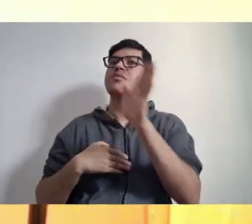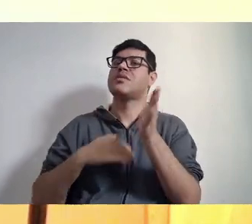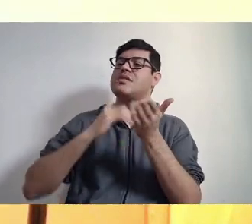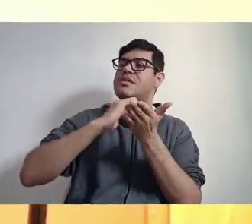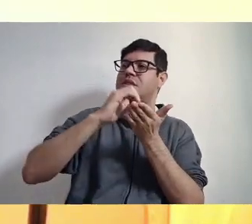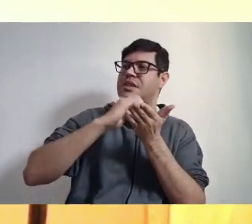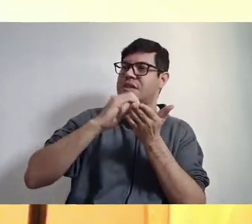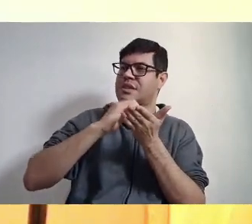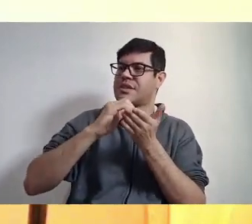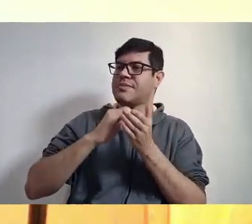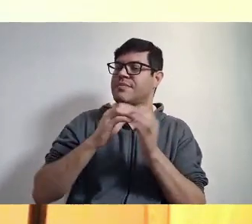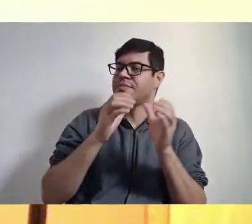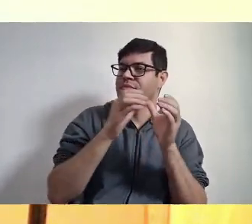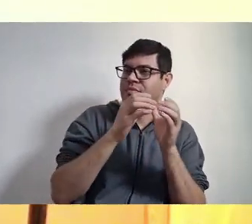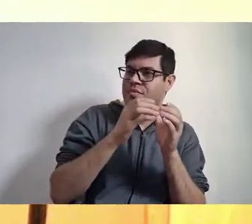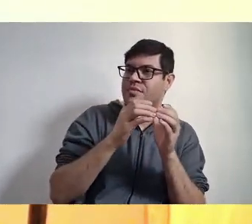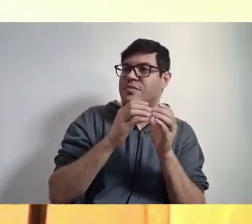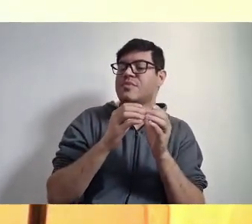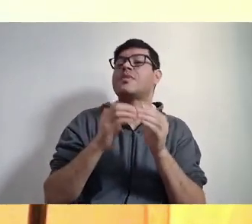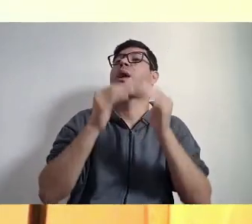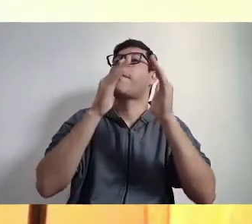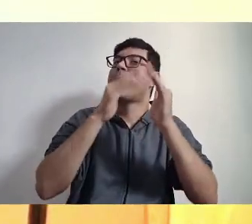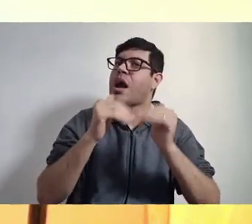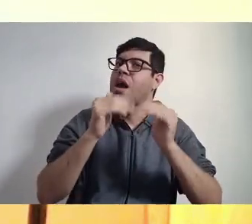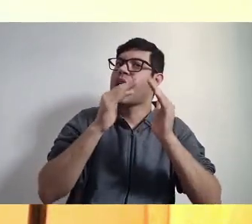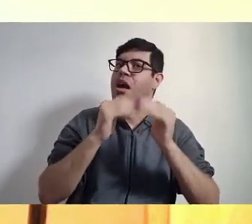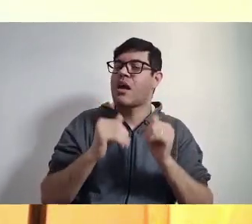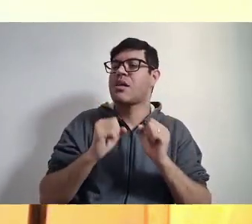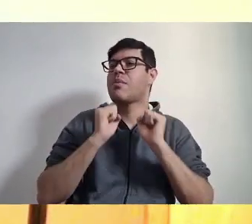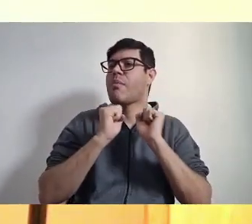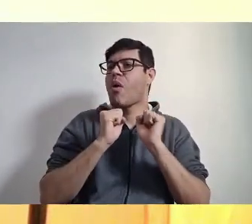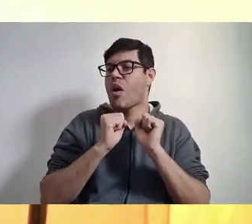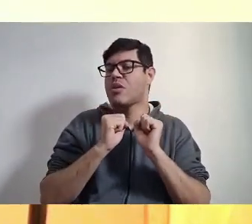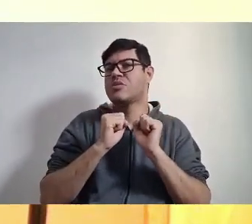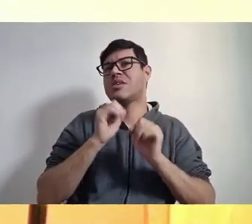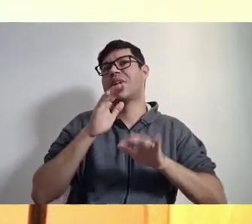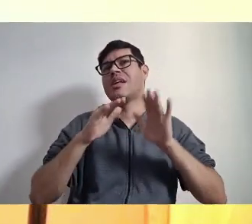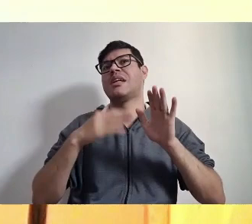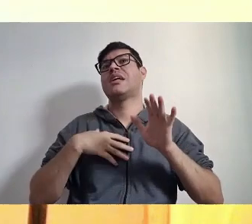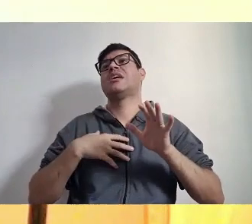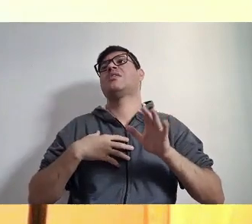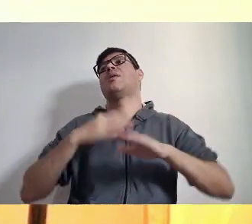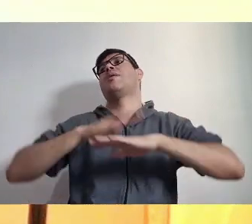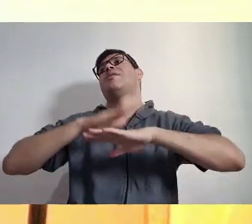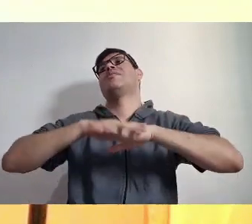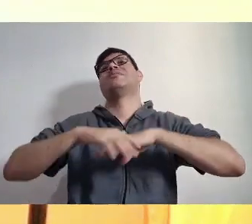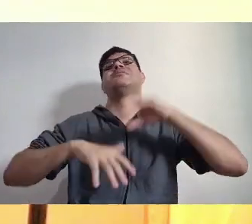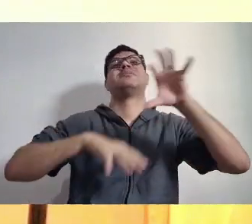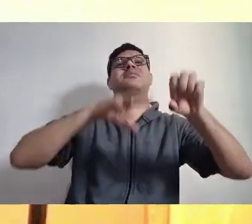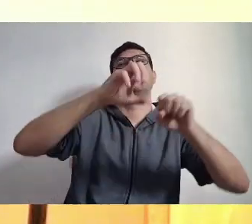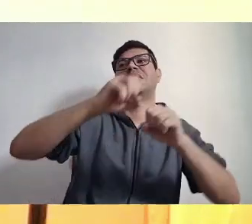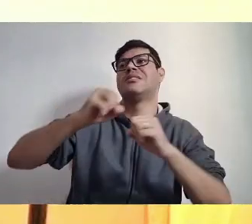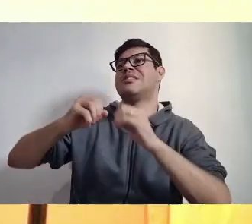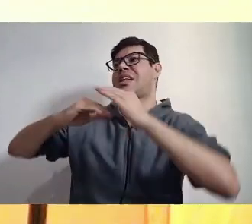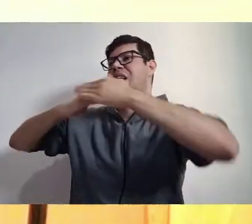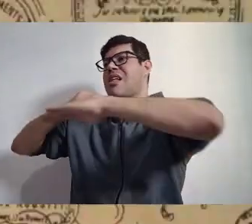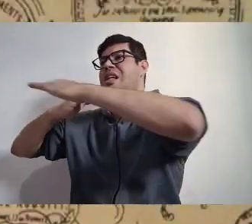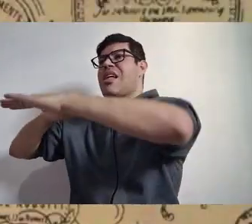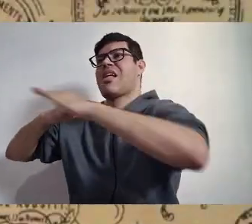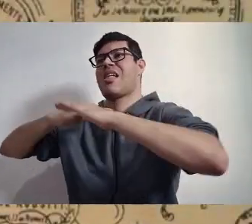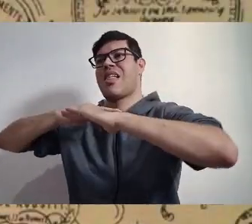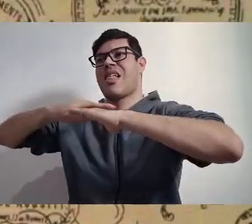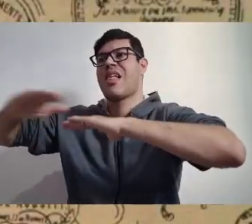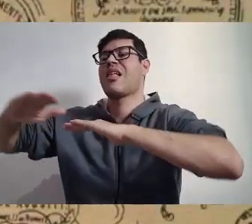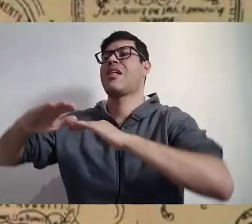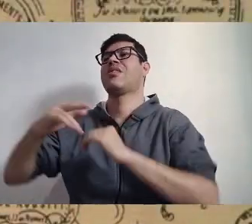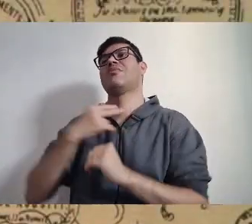referente àquela pasta lá, peço, se puder fazer, a pessoa fazer. Eu não posso ir lá pegar a pá e tapar o buraco, né? Exatamente. Mas a gente vai lá, a